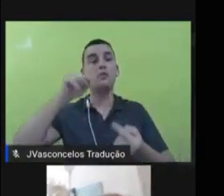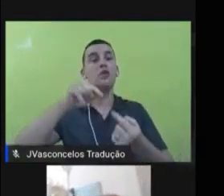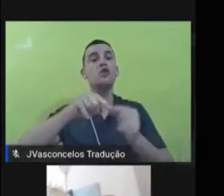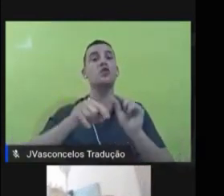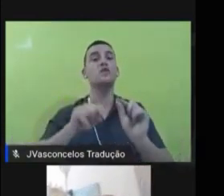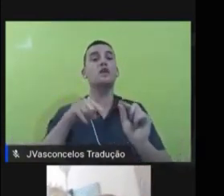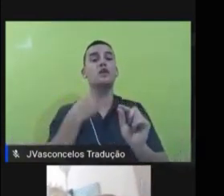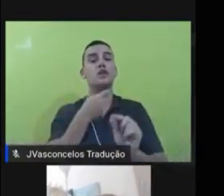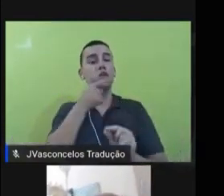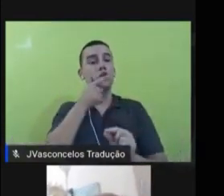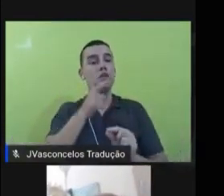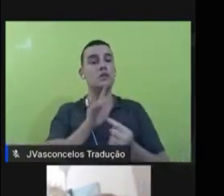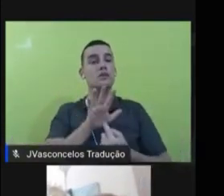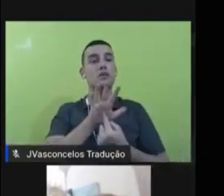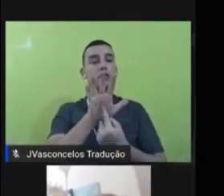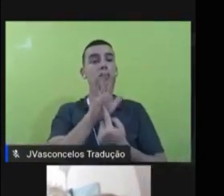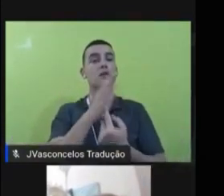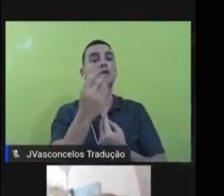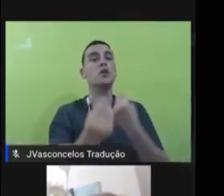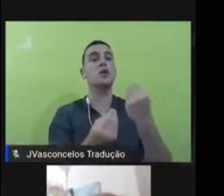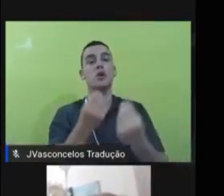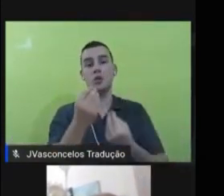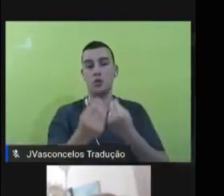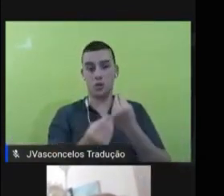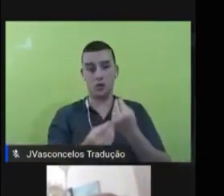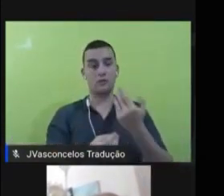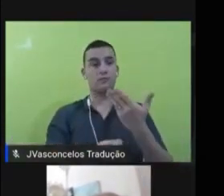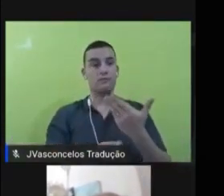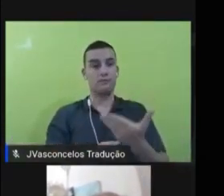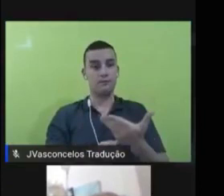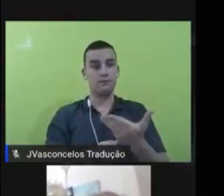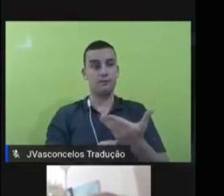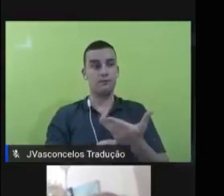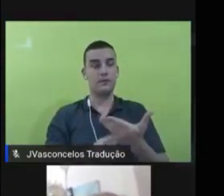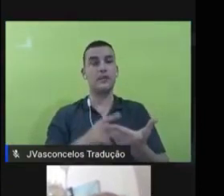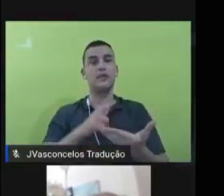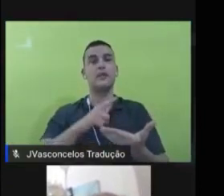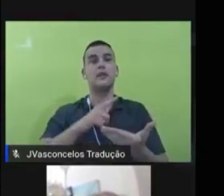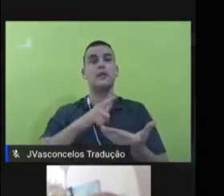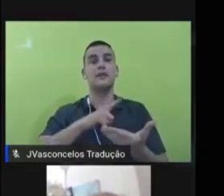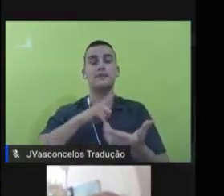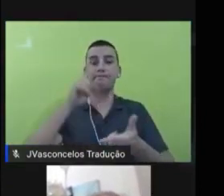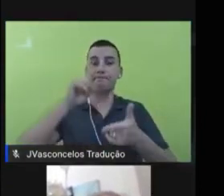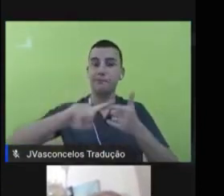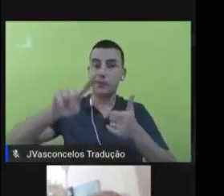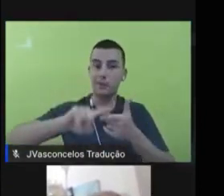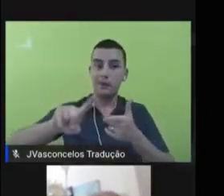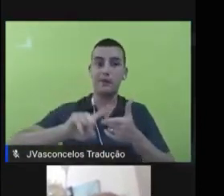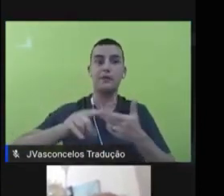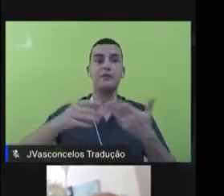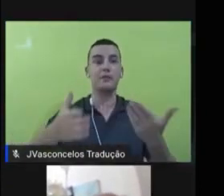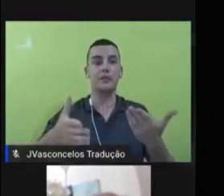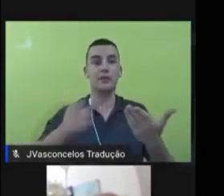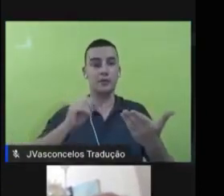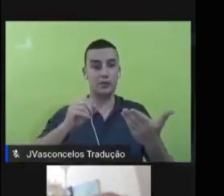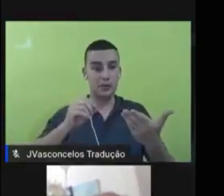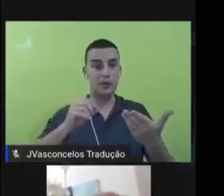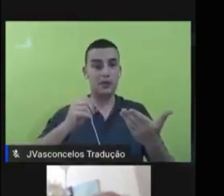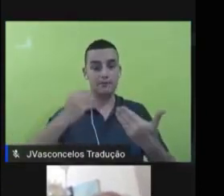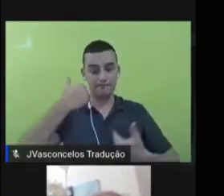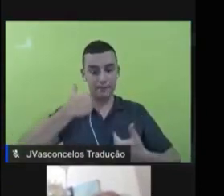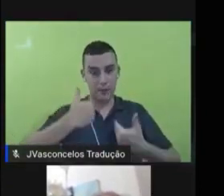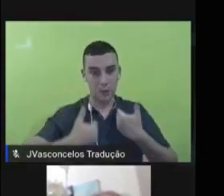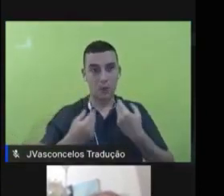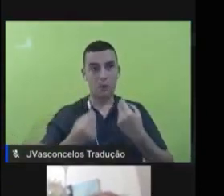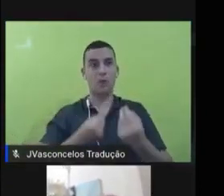mostrar como, né, mesmo com os impedimentos físicos que uma criança